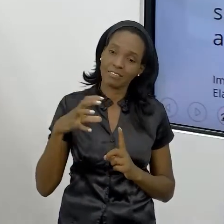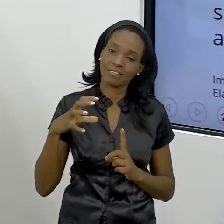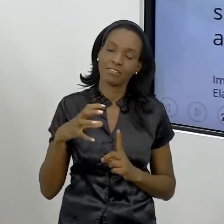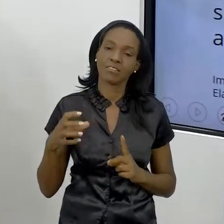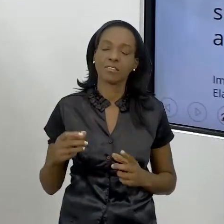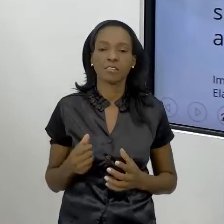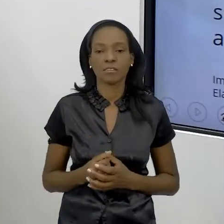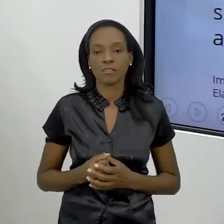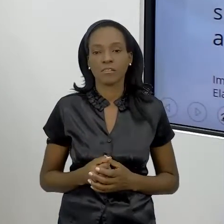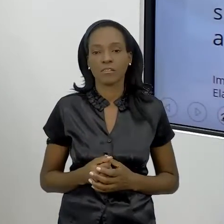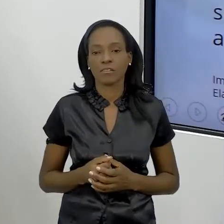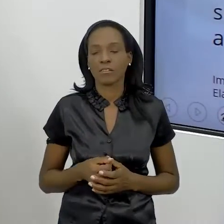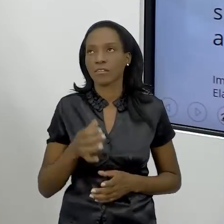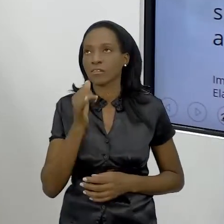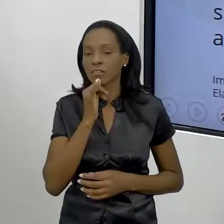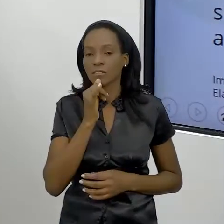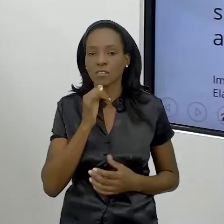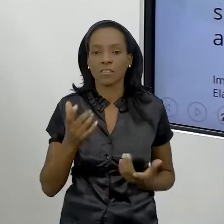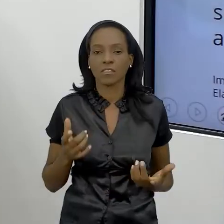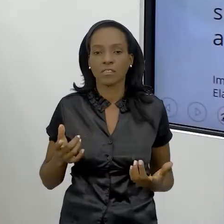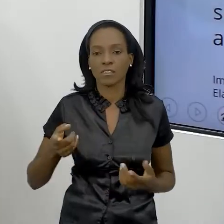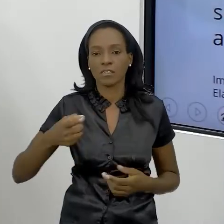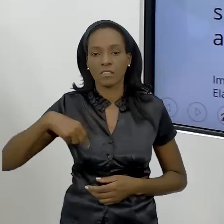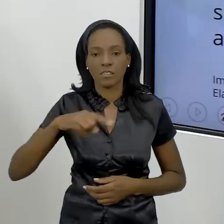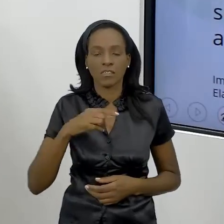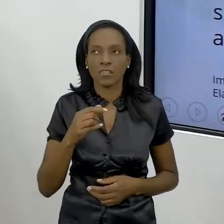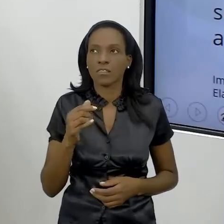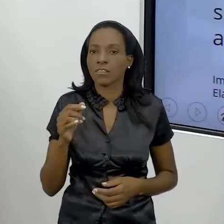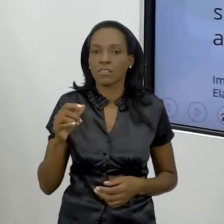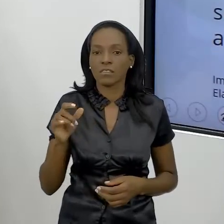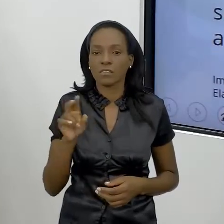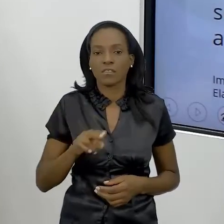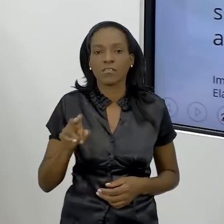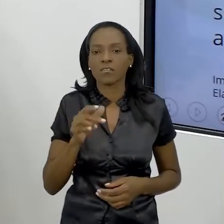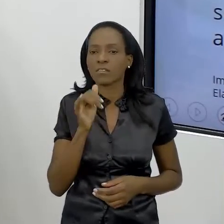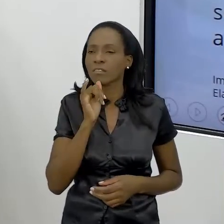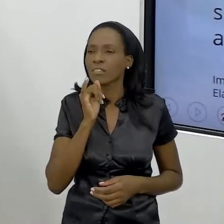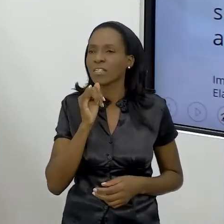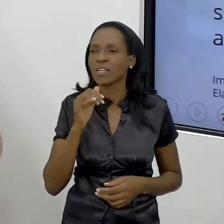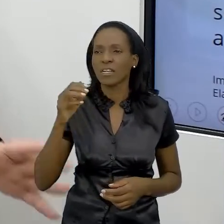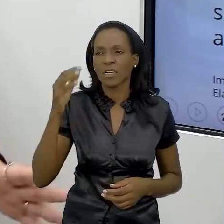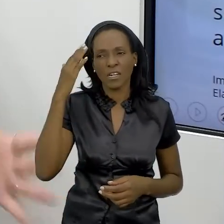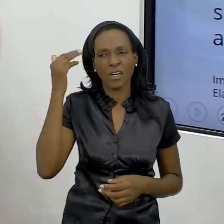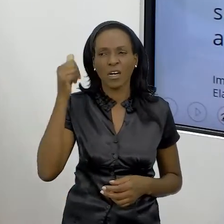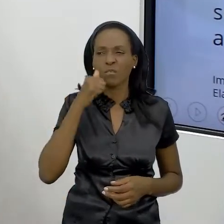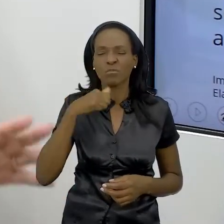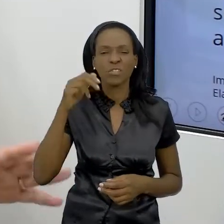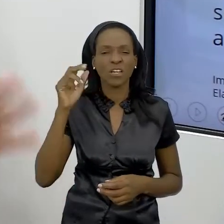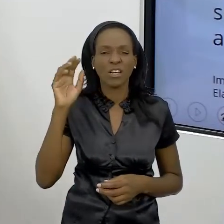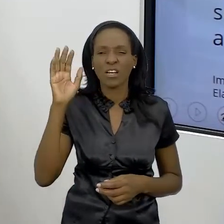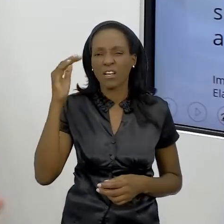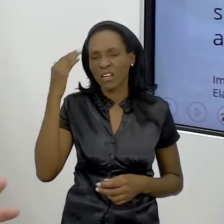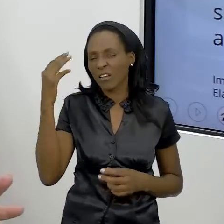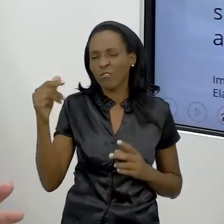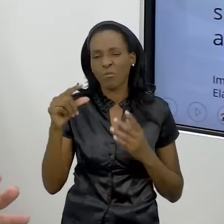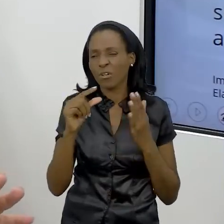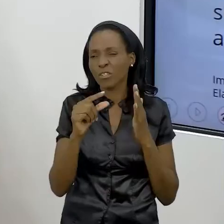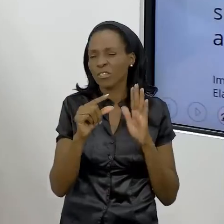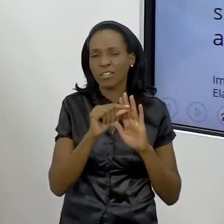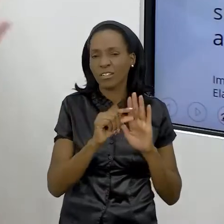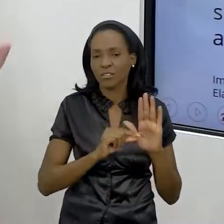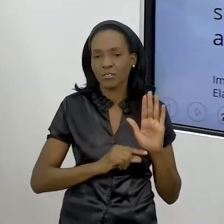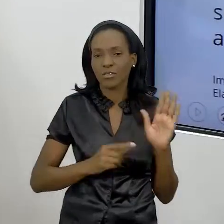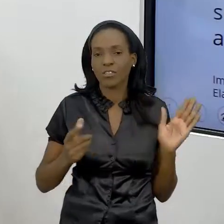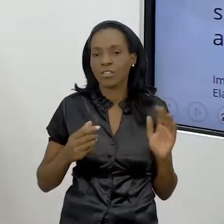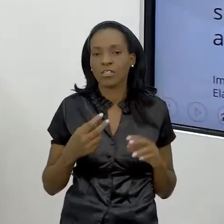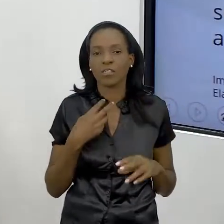Né? Por mais que, por exemplo, a gente pode usar o exemplo da Marie Curie, por exemplo. Naquela época ela não podia fazer nada.